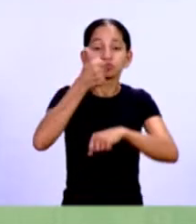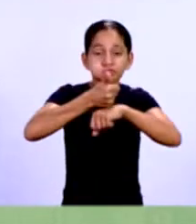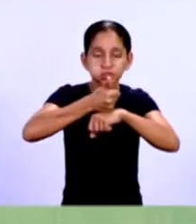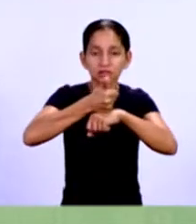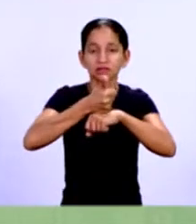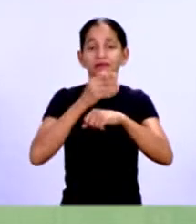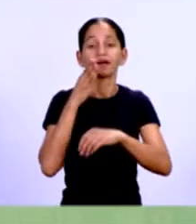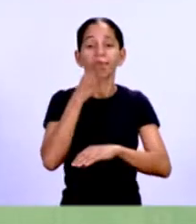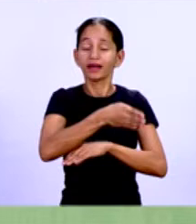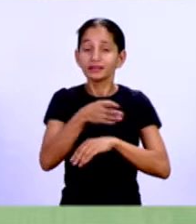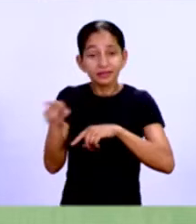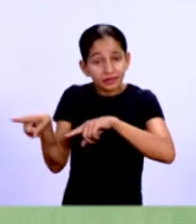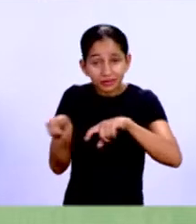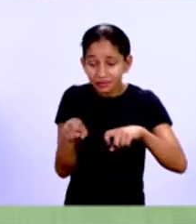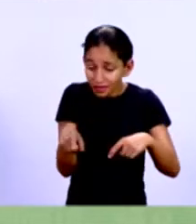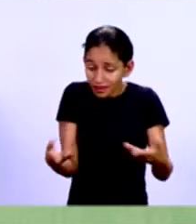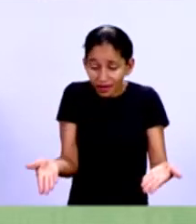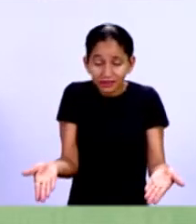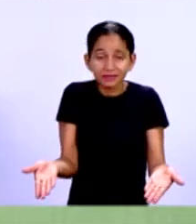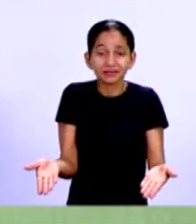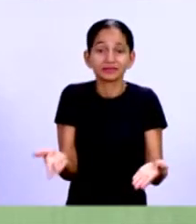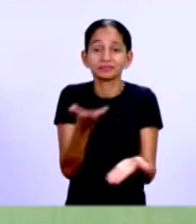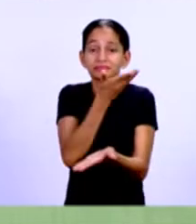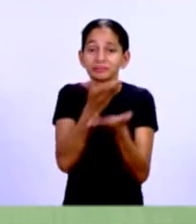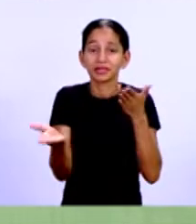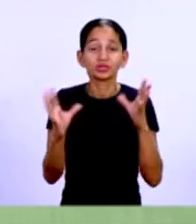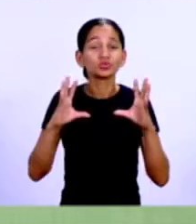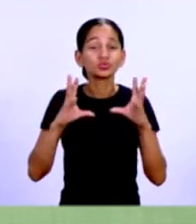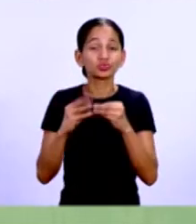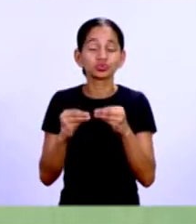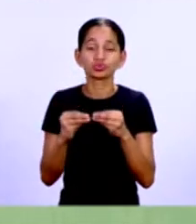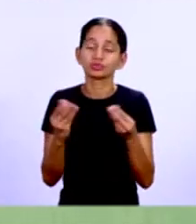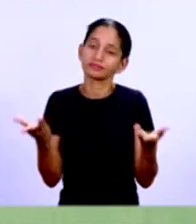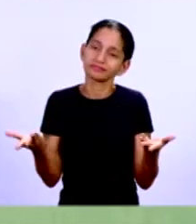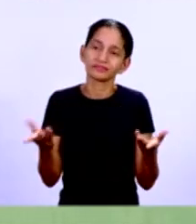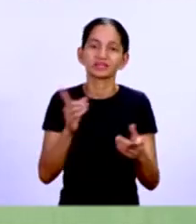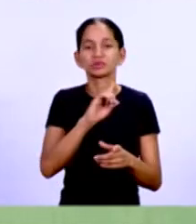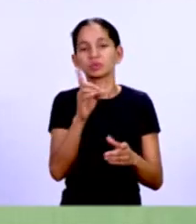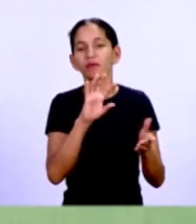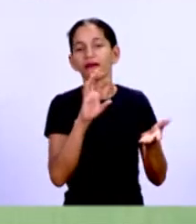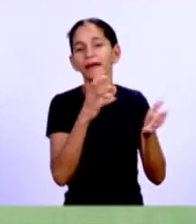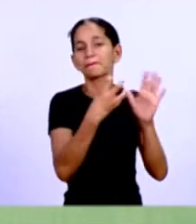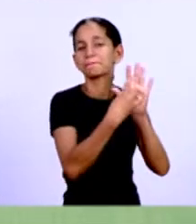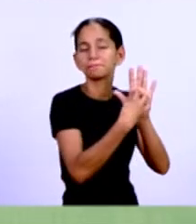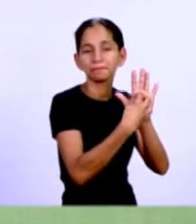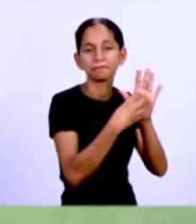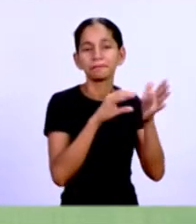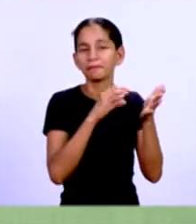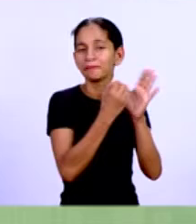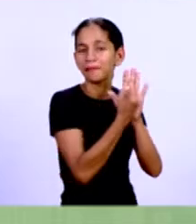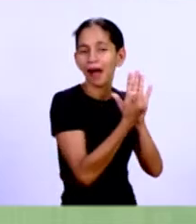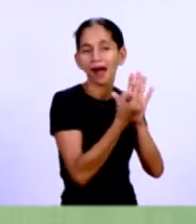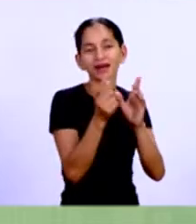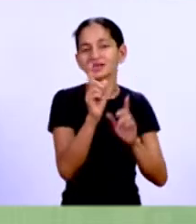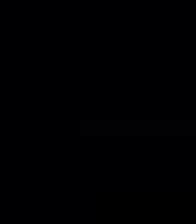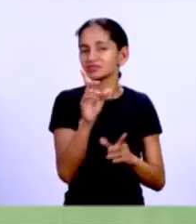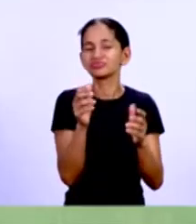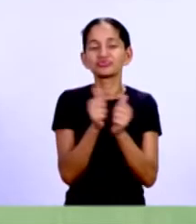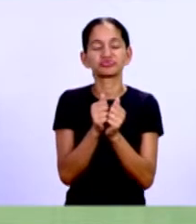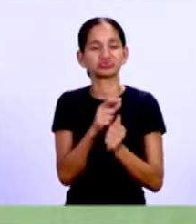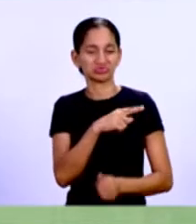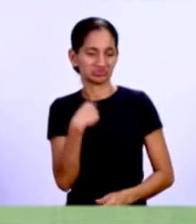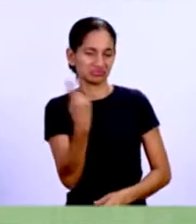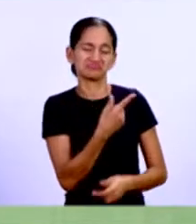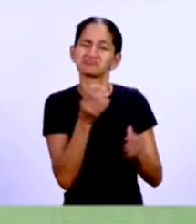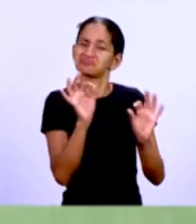é a tua plantação, você vai perder a colheita, né? Não seria um caso de imagem, quando a sua imagem pode ficar afetada junto ao